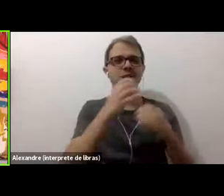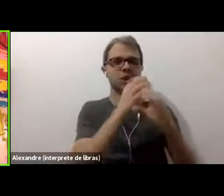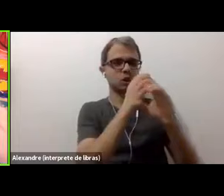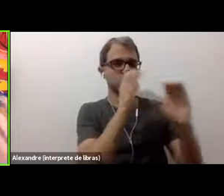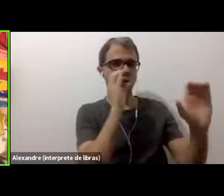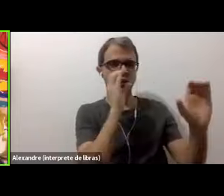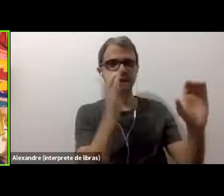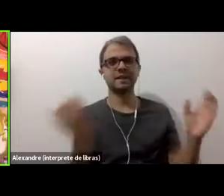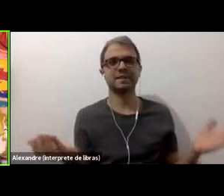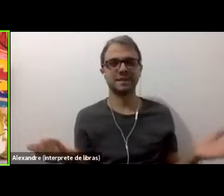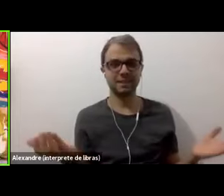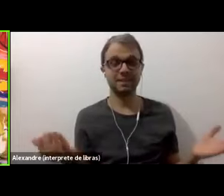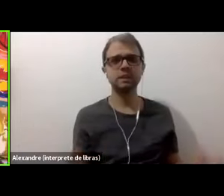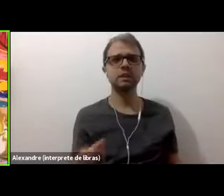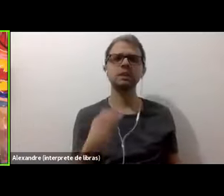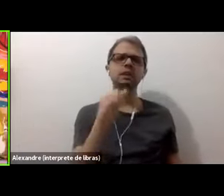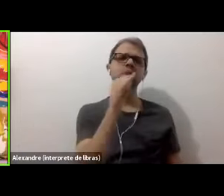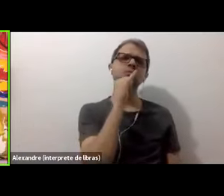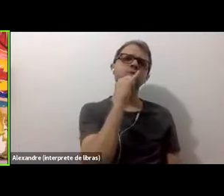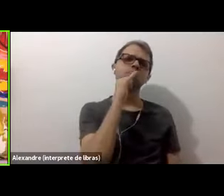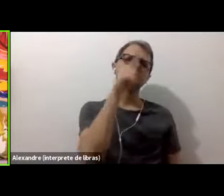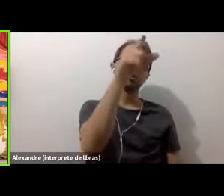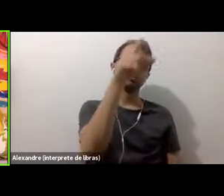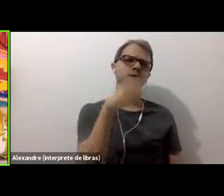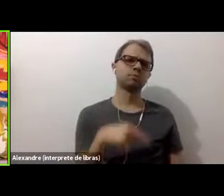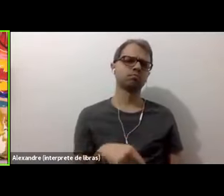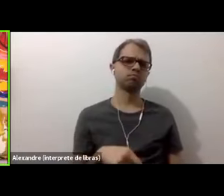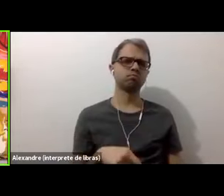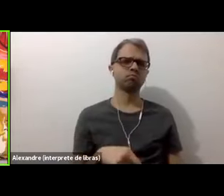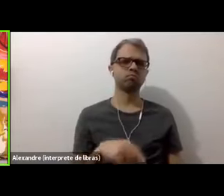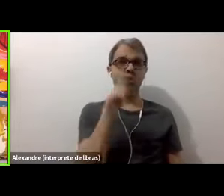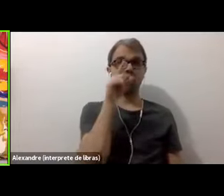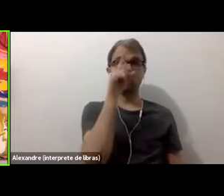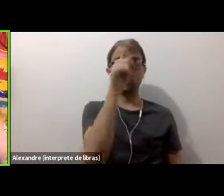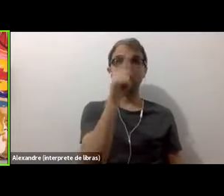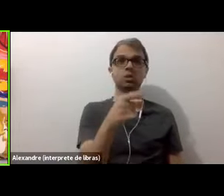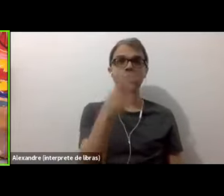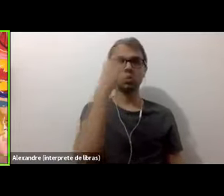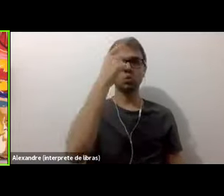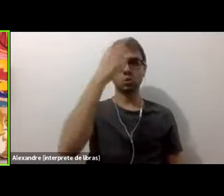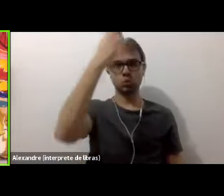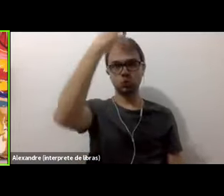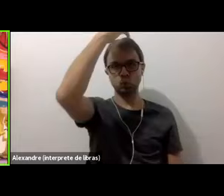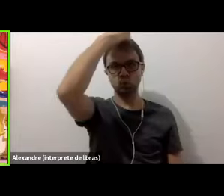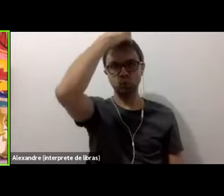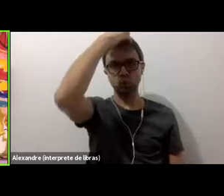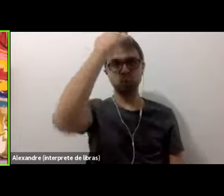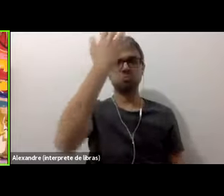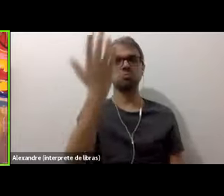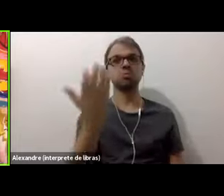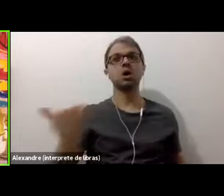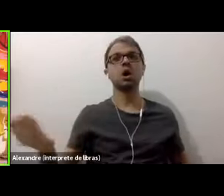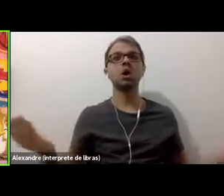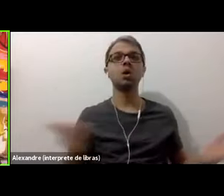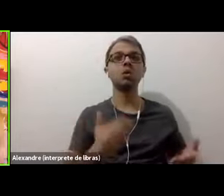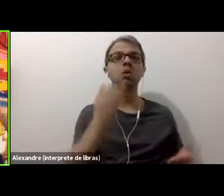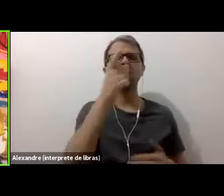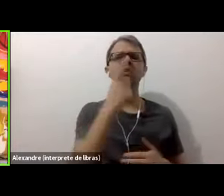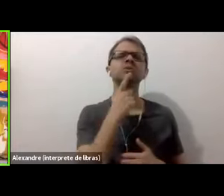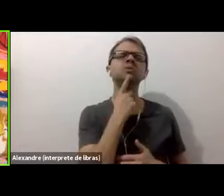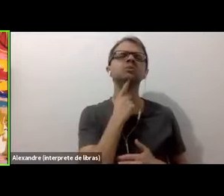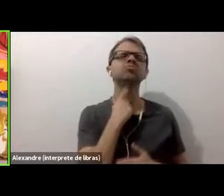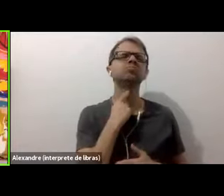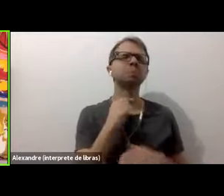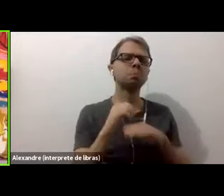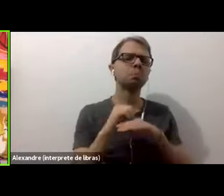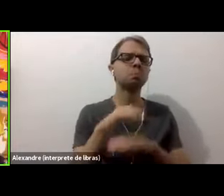um príncipe, uma princesa, qual seria o seu desejo para hoje? Qual seria, né? Então, que mágica